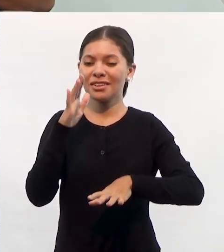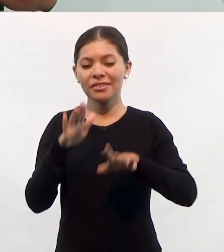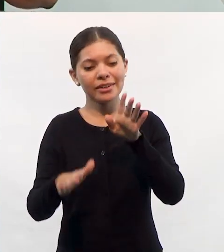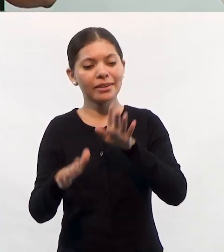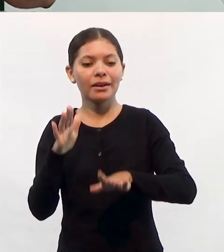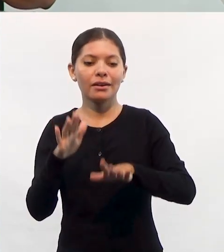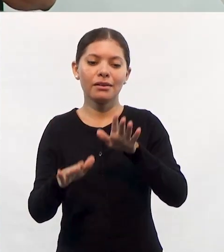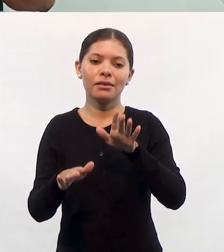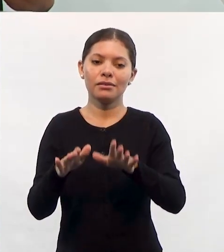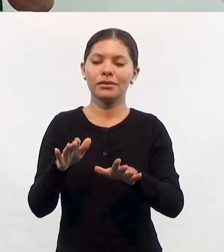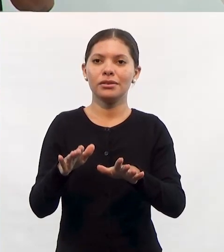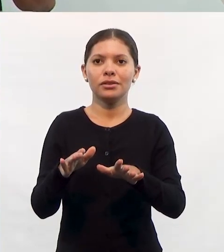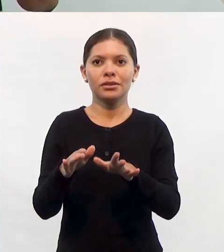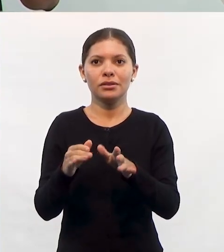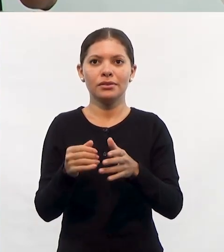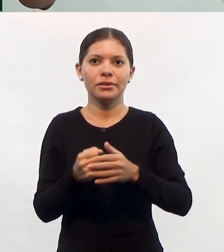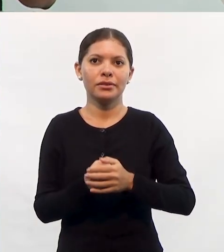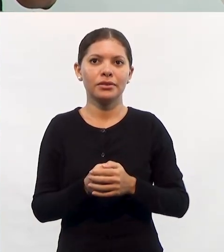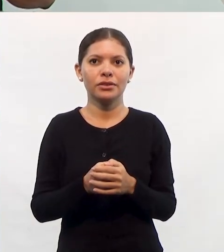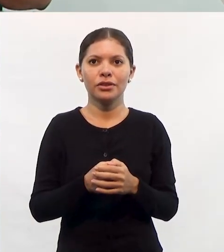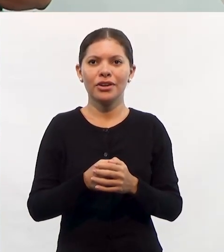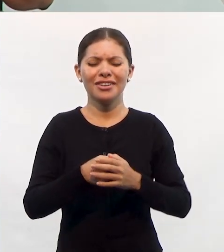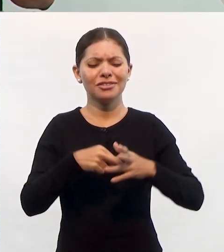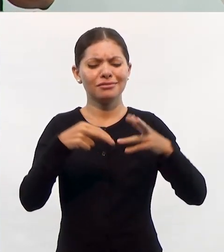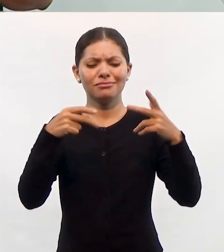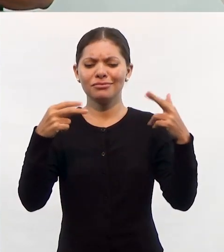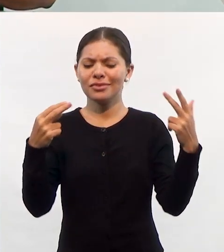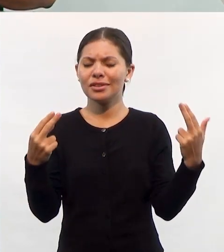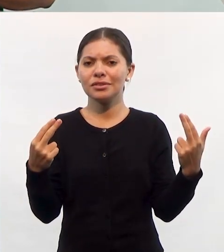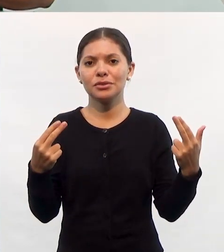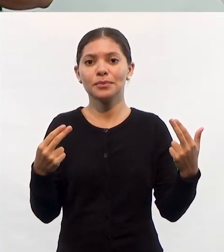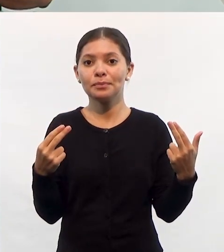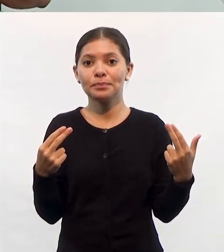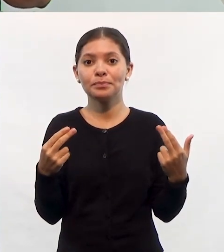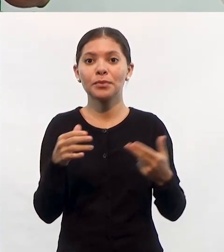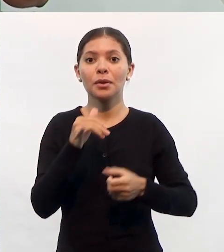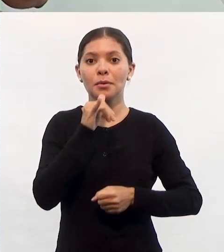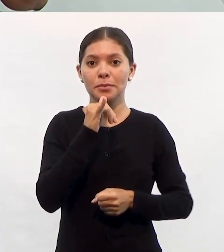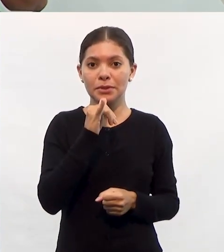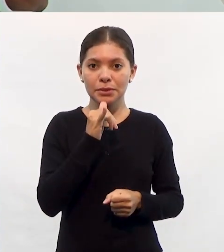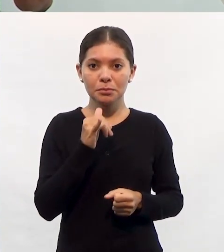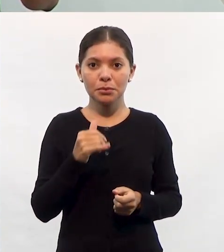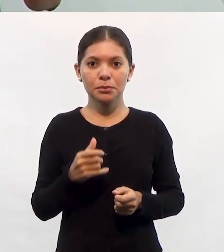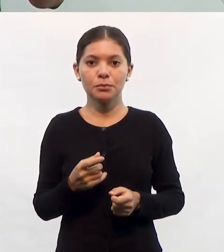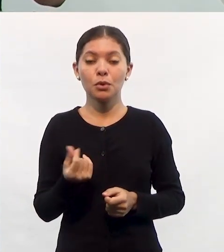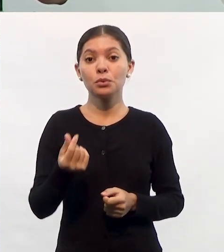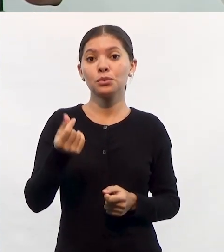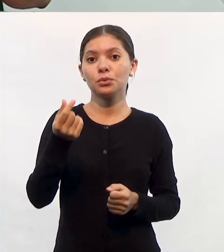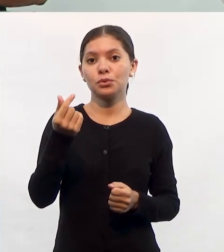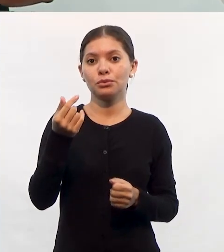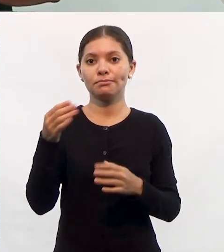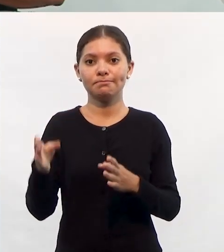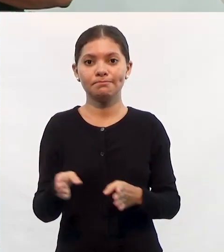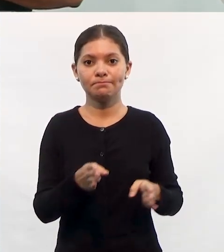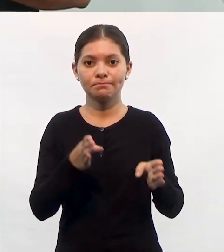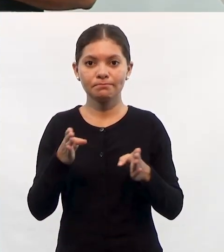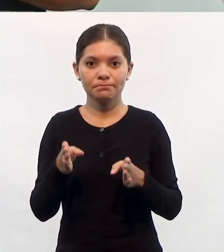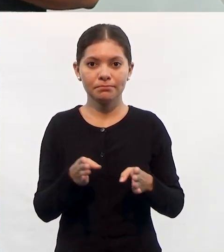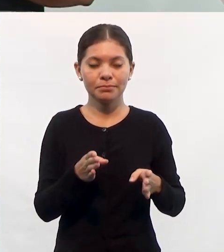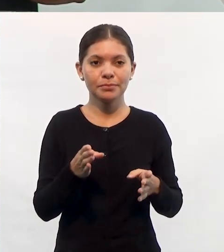isso vai variar é claro de várias de muitos fatores um desses fatores são os custos de